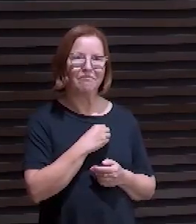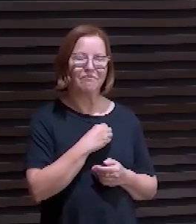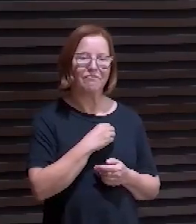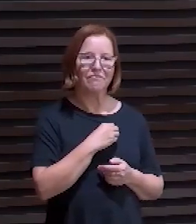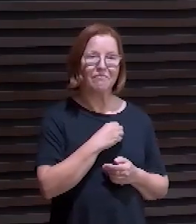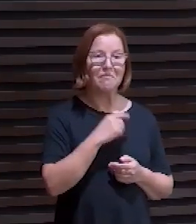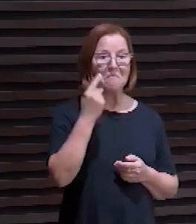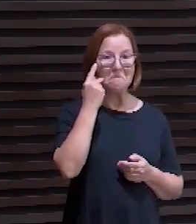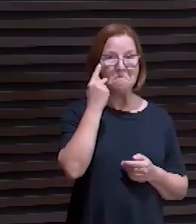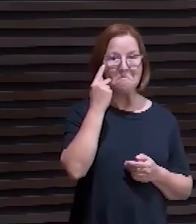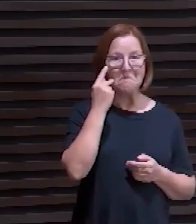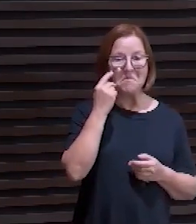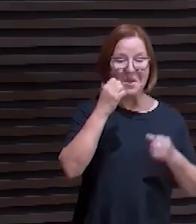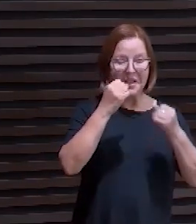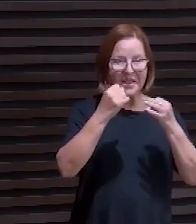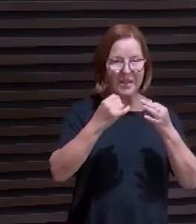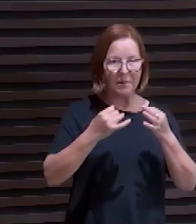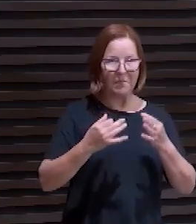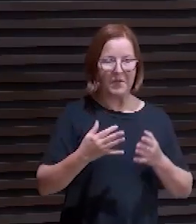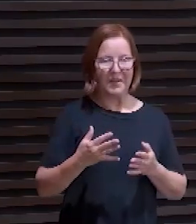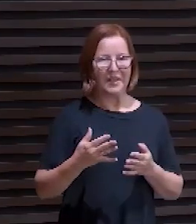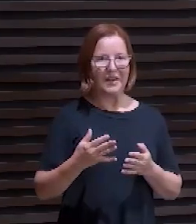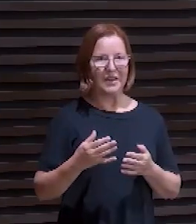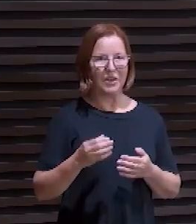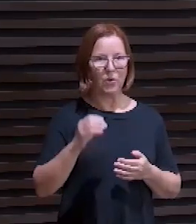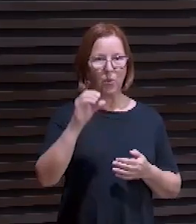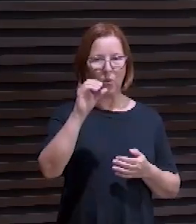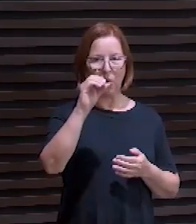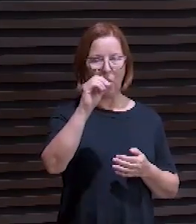o óvulo de Maria não contaminou